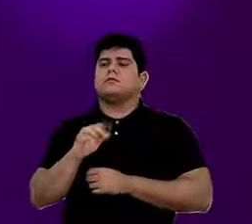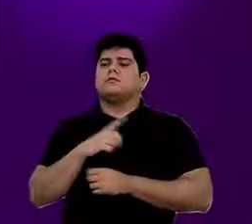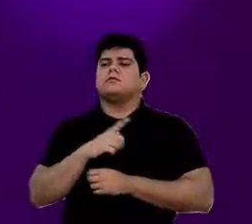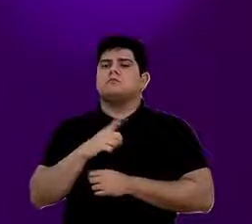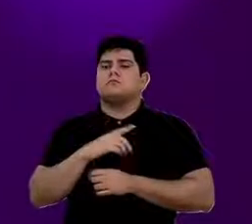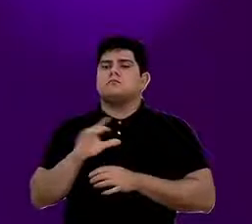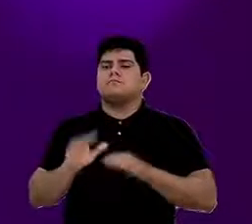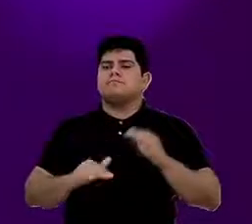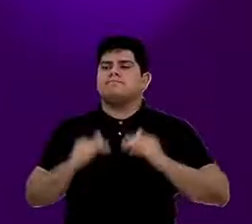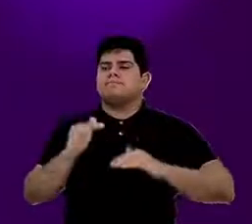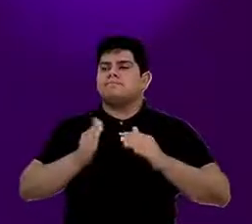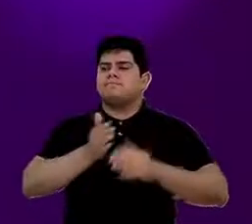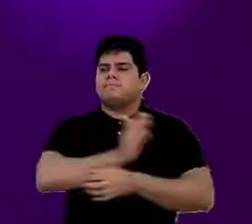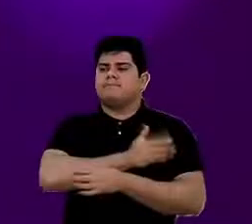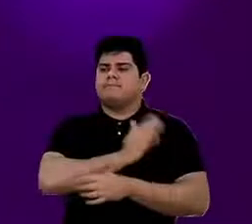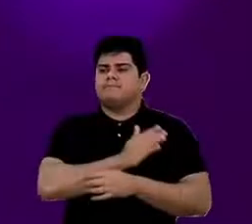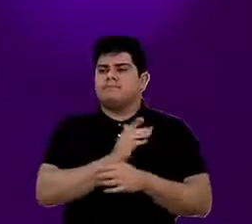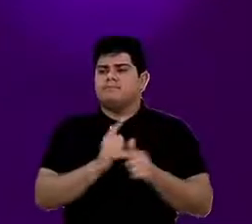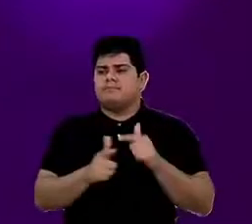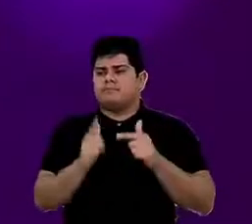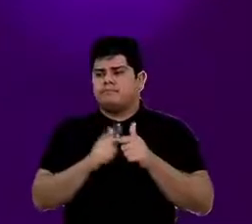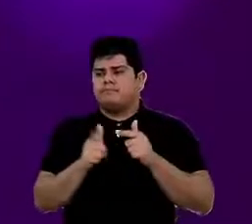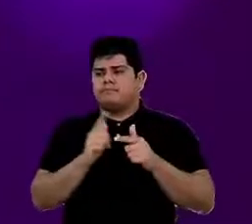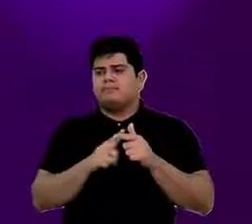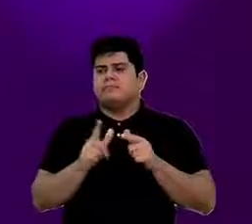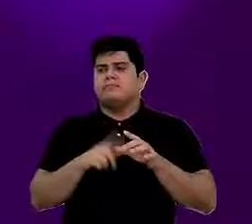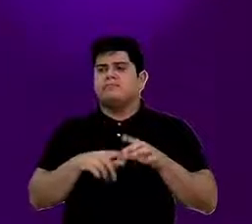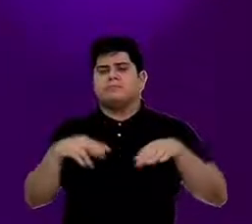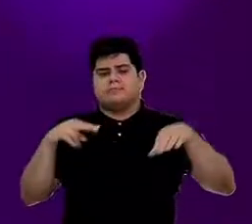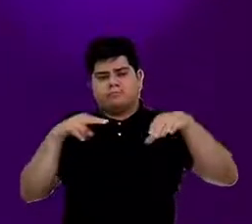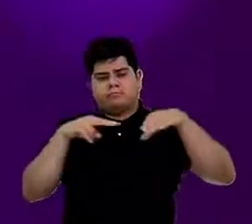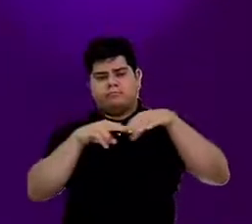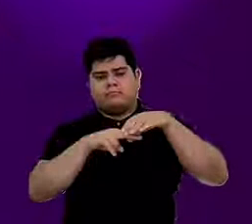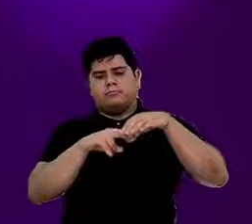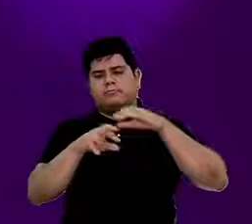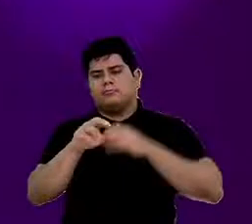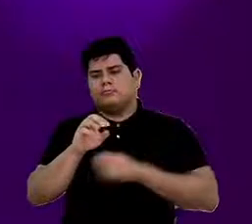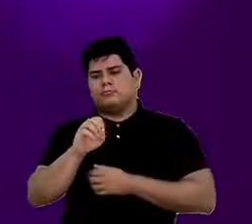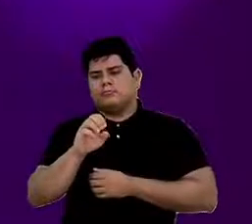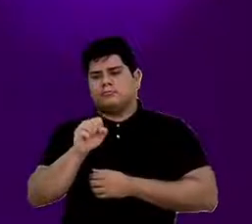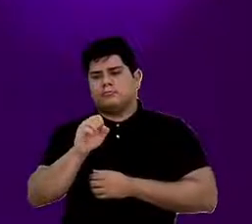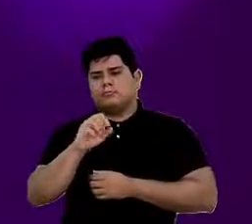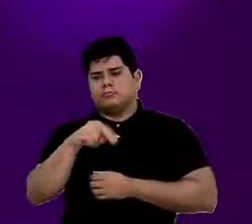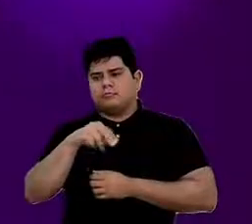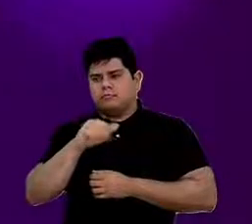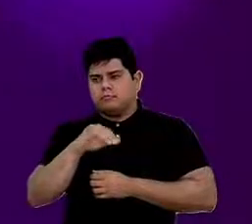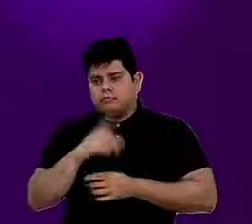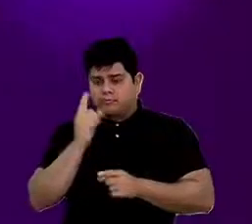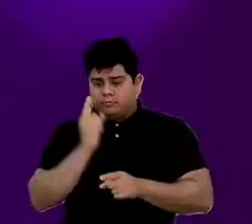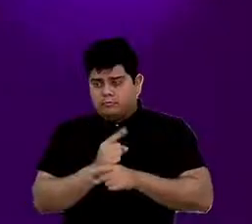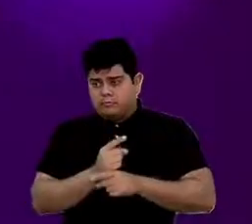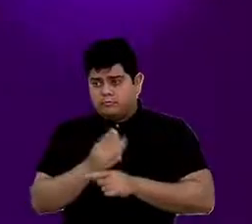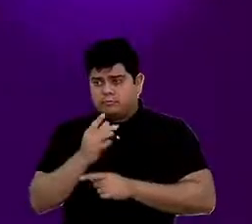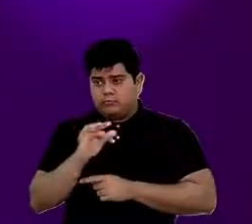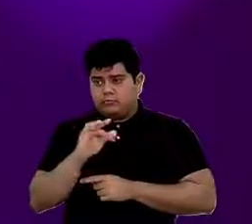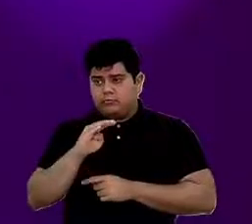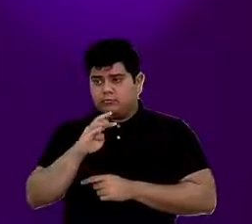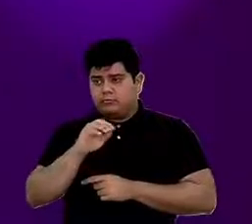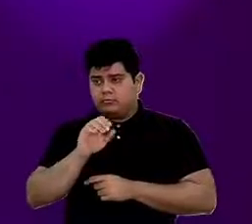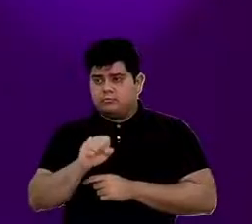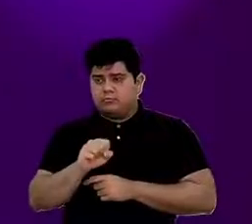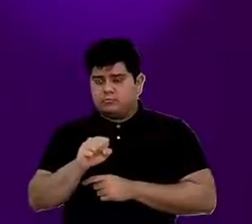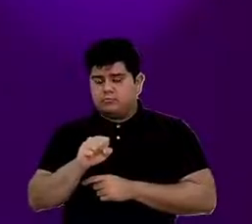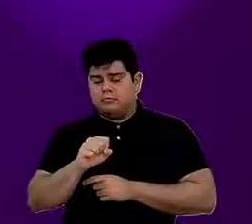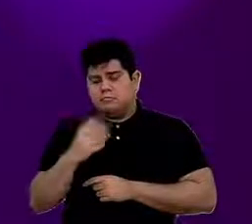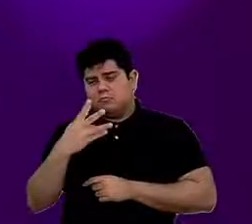descompensação cardíaca. Esses pacientes são submetidos à ressonância e, caso confirme a presença de fibrose, cerca de 400